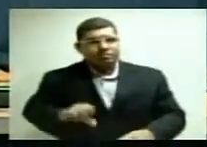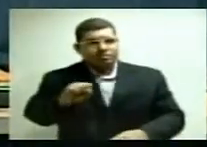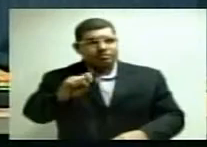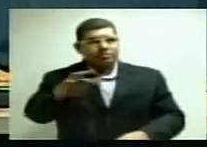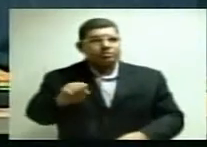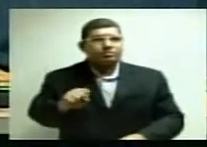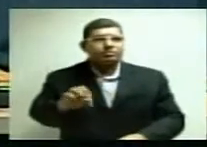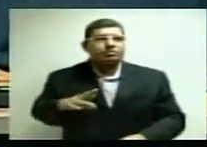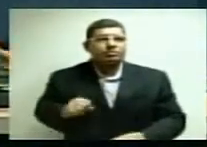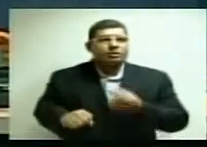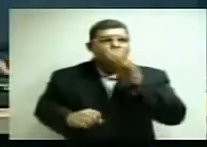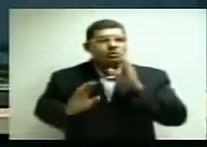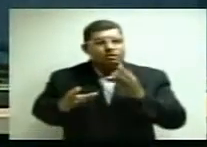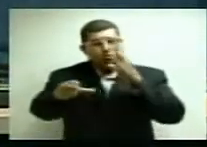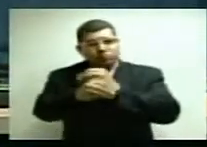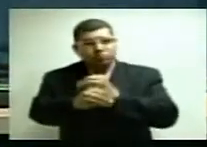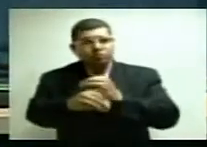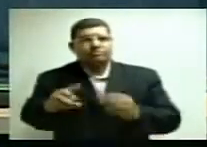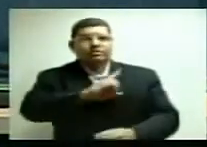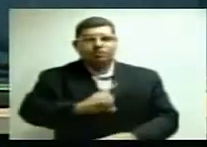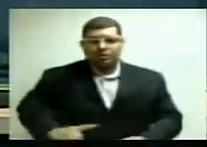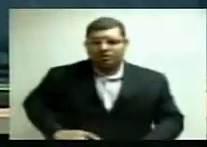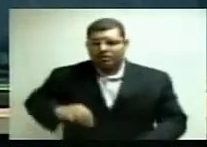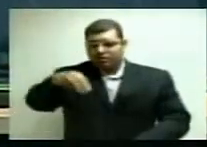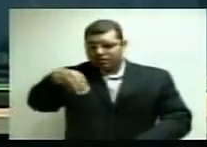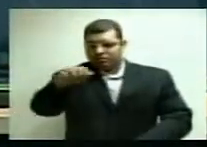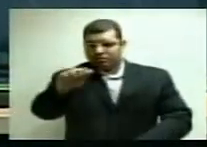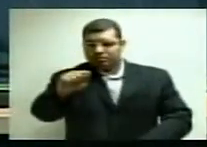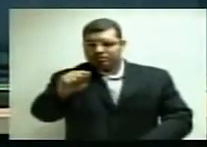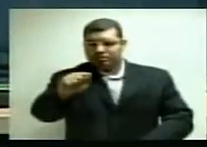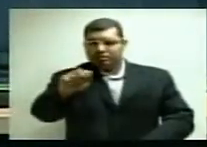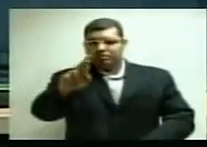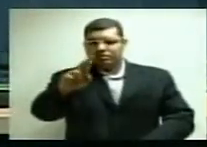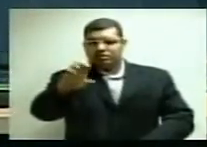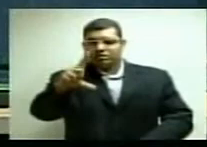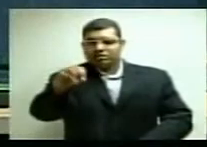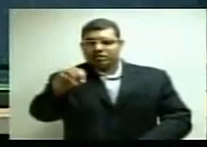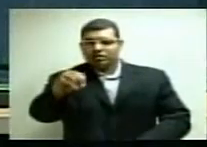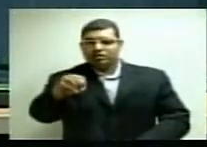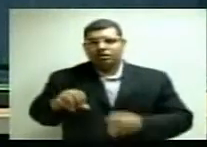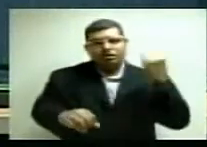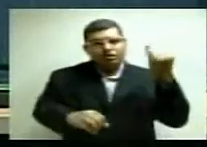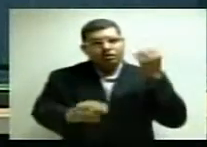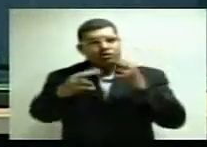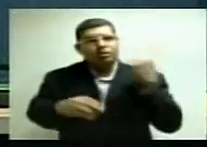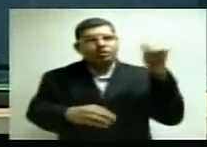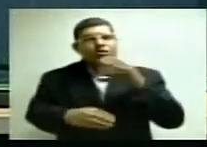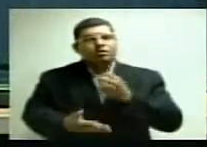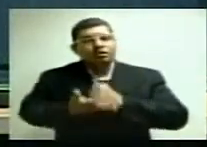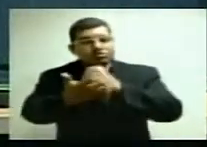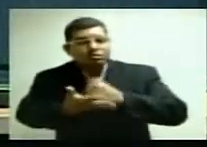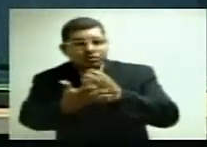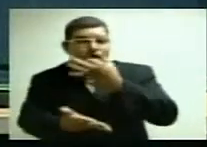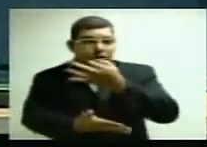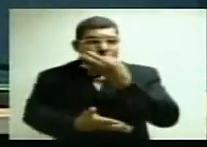Leite e já concluo. Deputado Marcelo, Vossa Excelência traz um tema de fundamental importância. Só para corroborar,